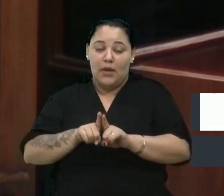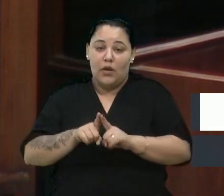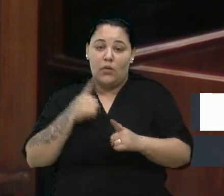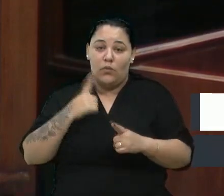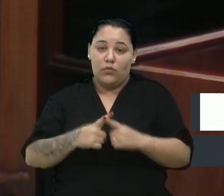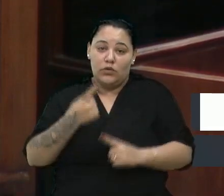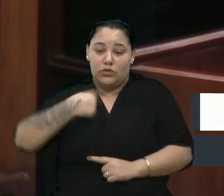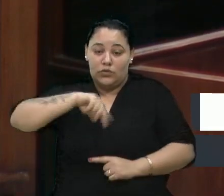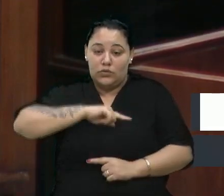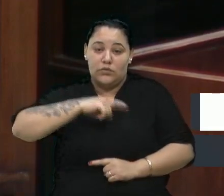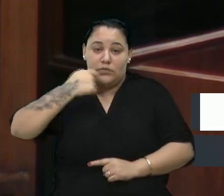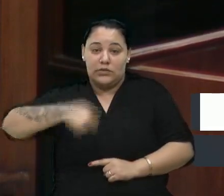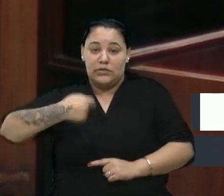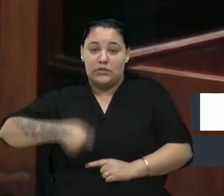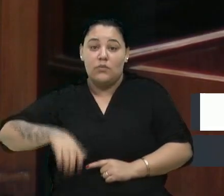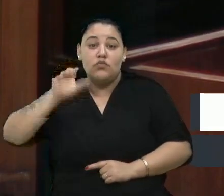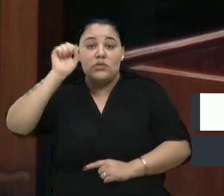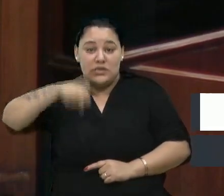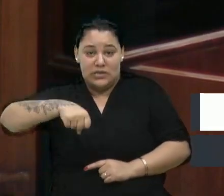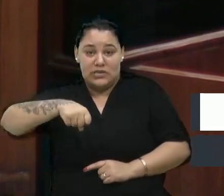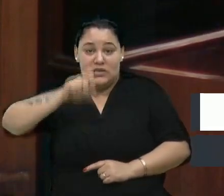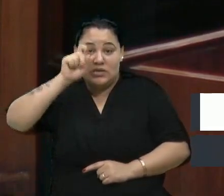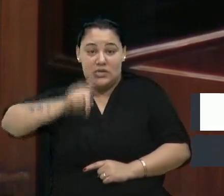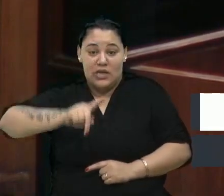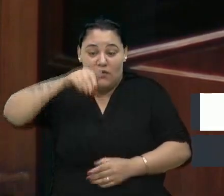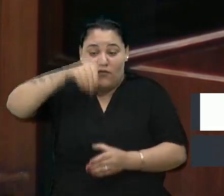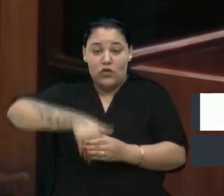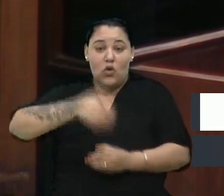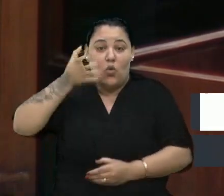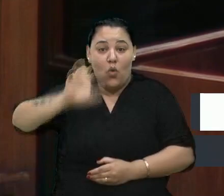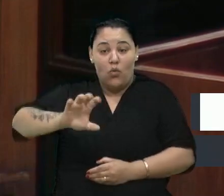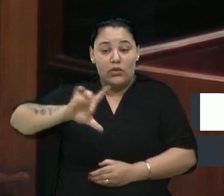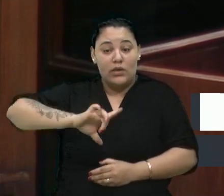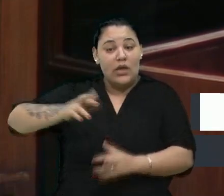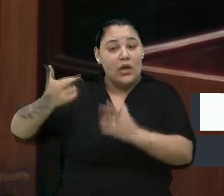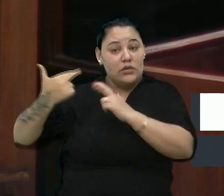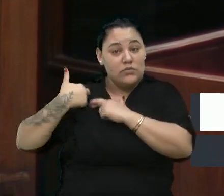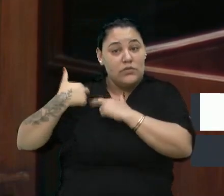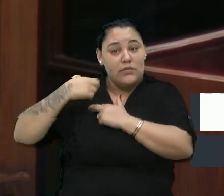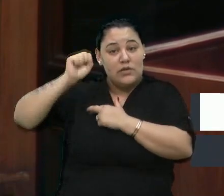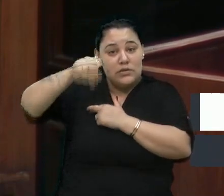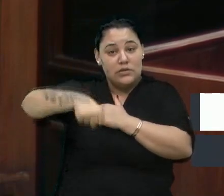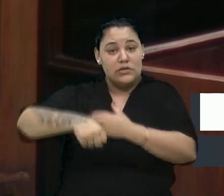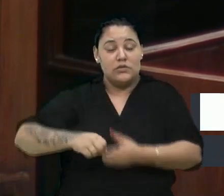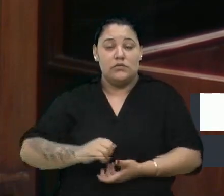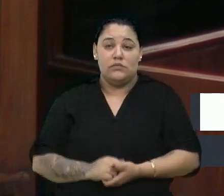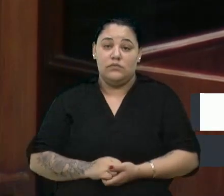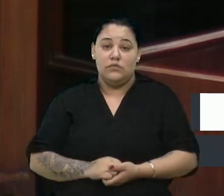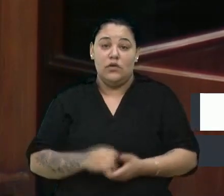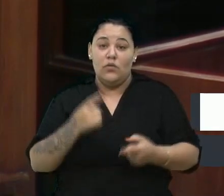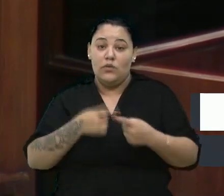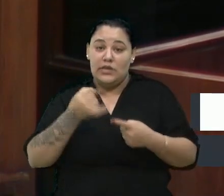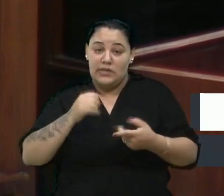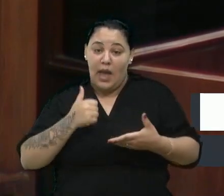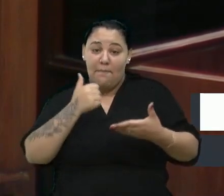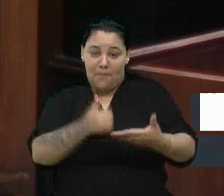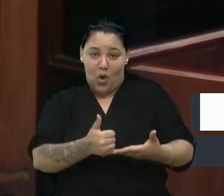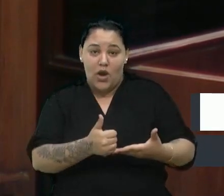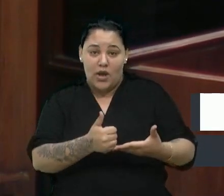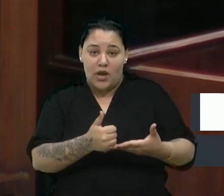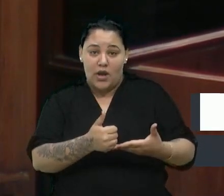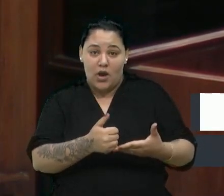sim, quem votou contra, ser responsabilizado. Porque se defende bandido,